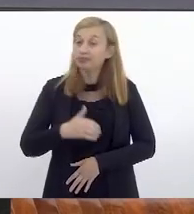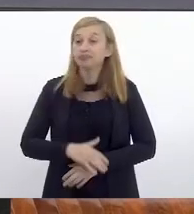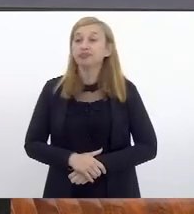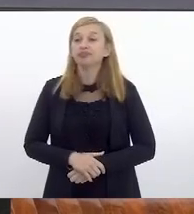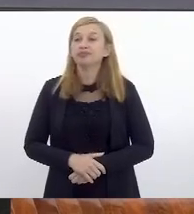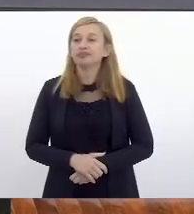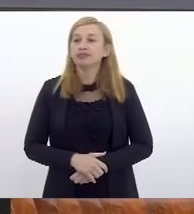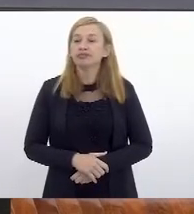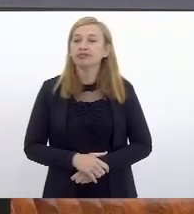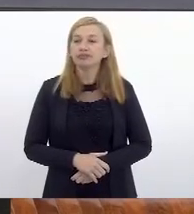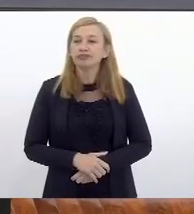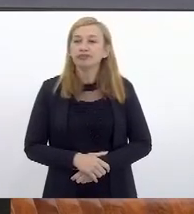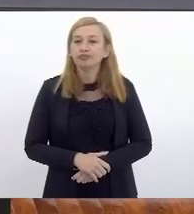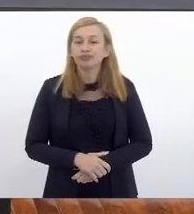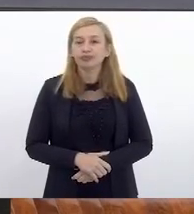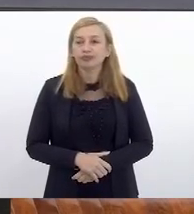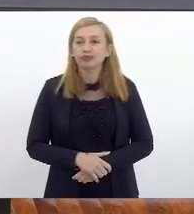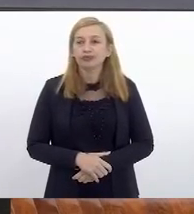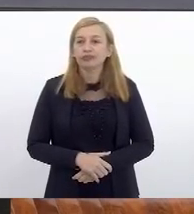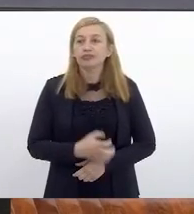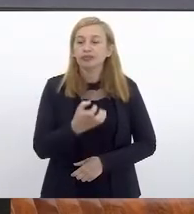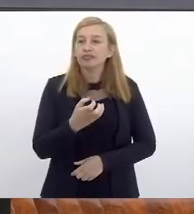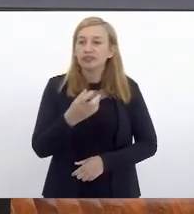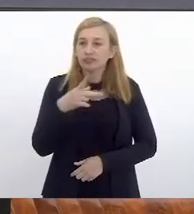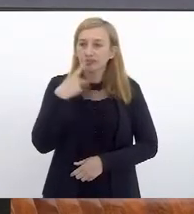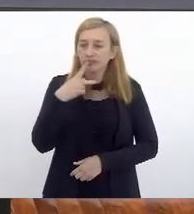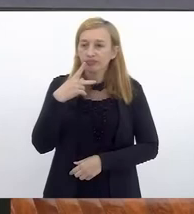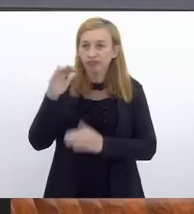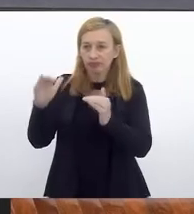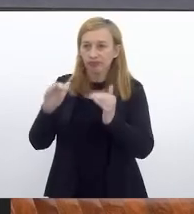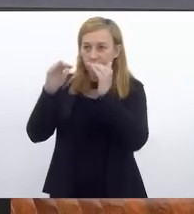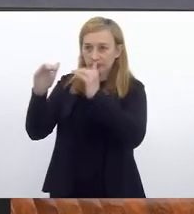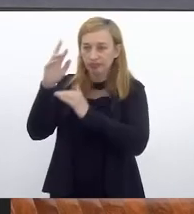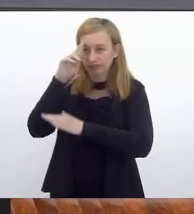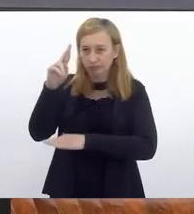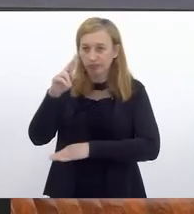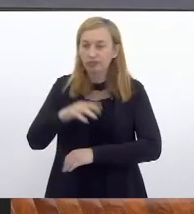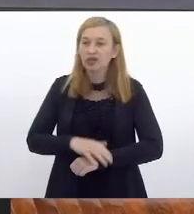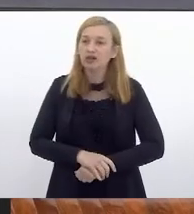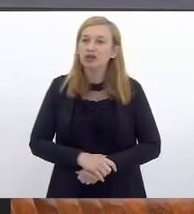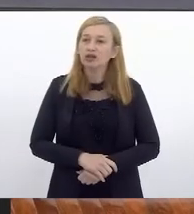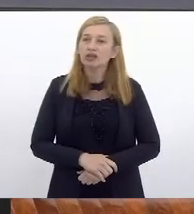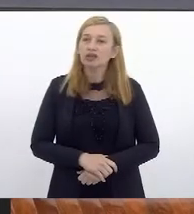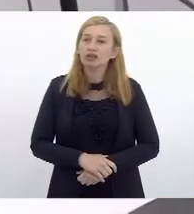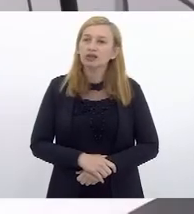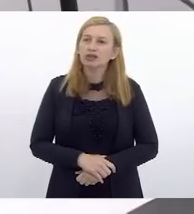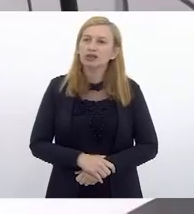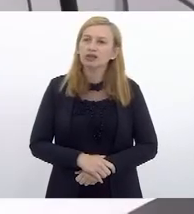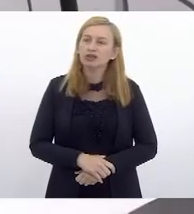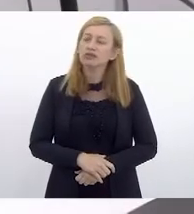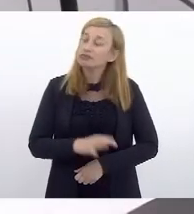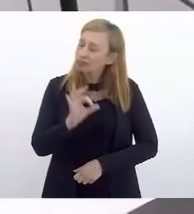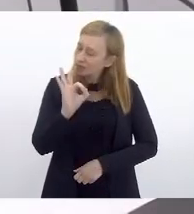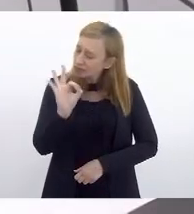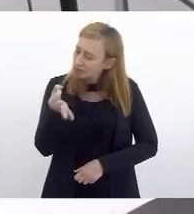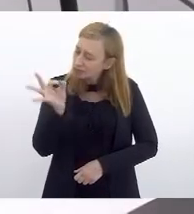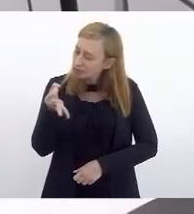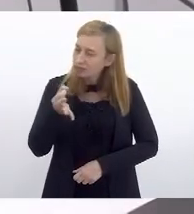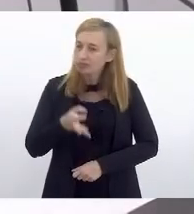contribuições. Queria dizer à Vossa Senhoria que,